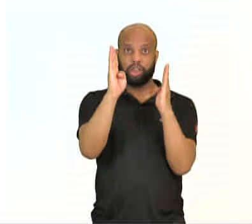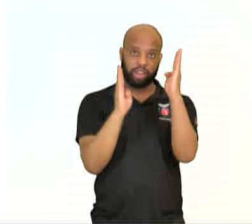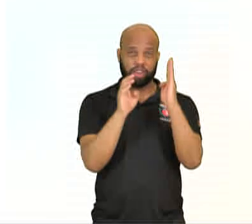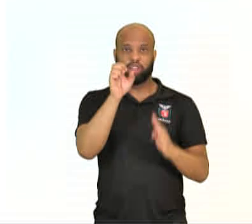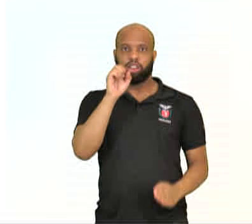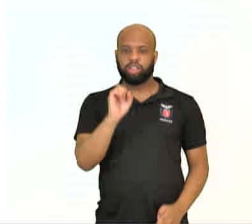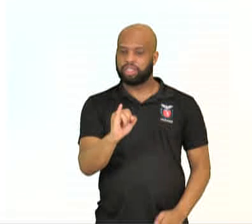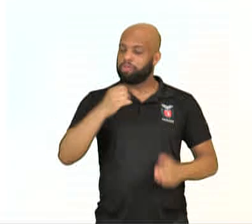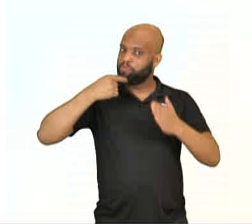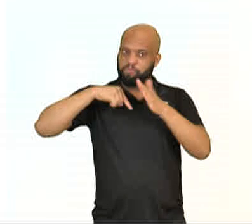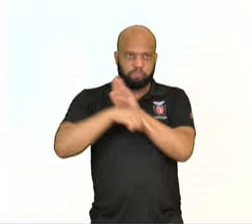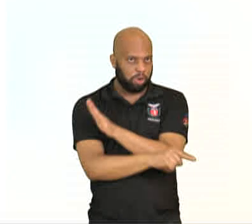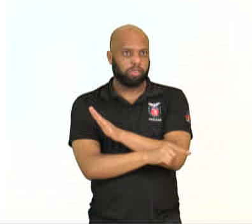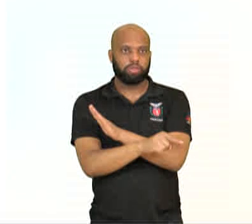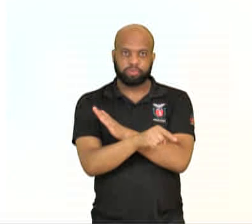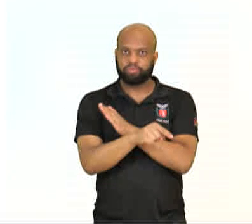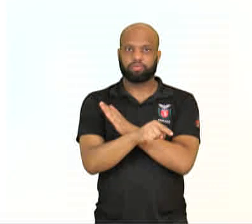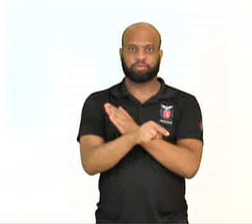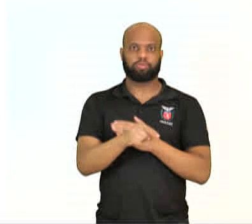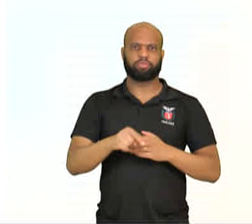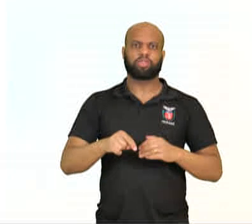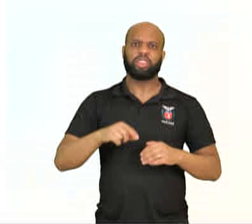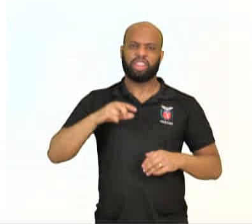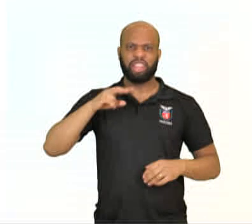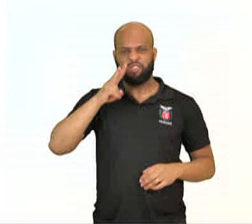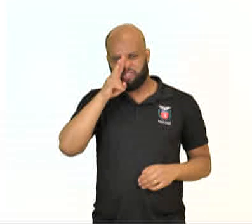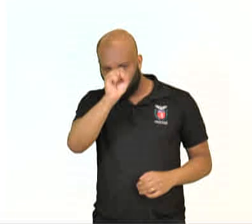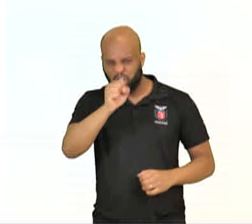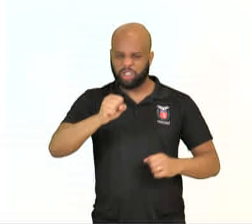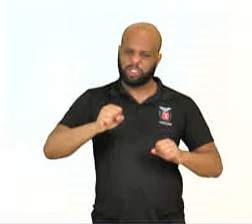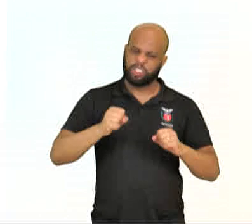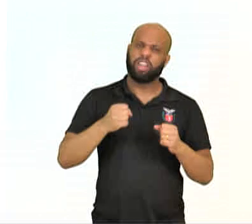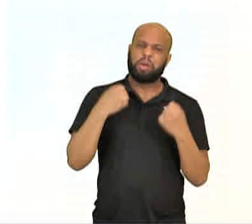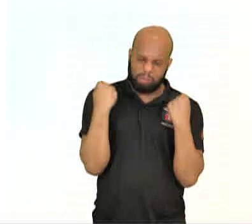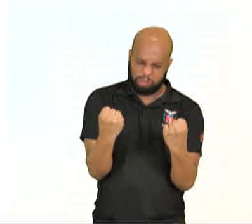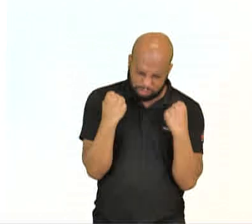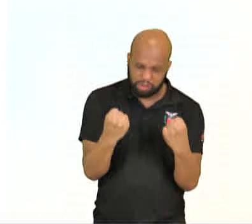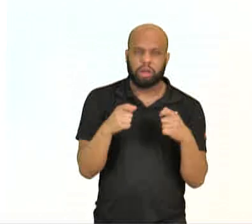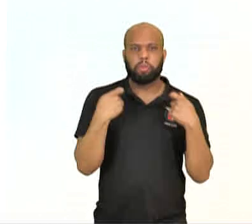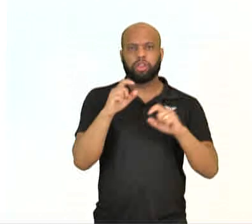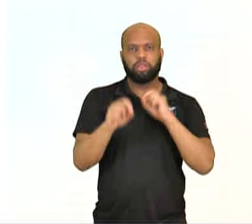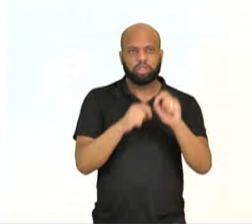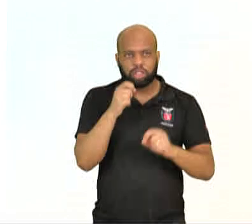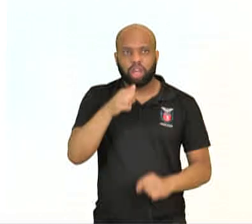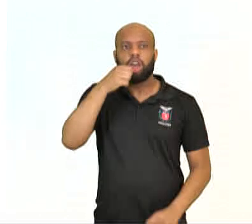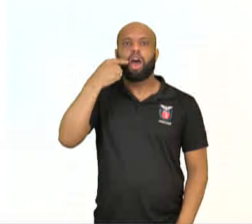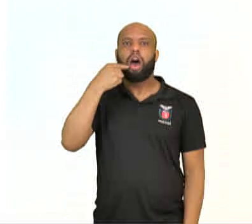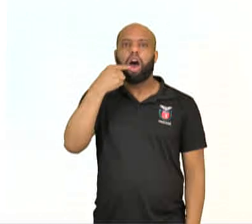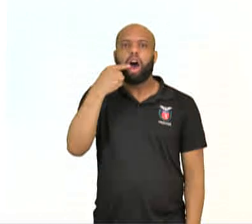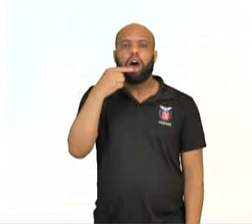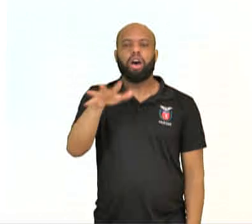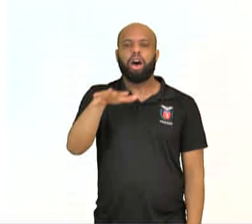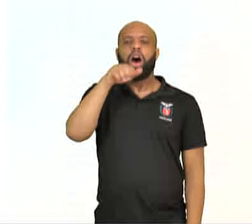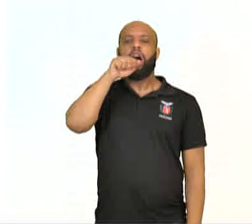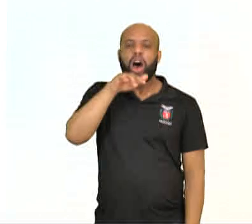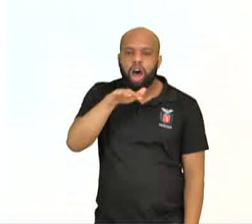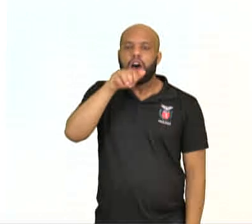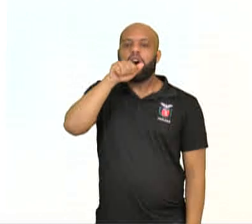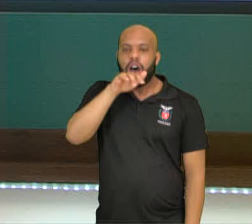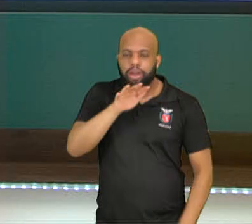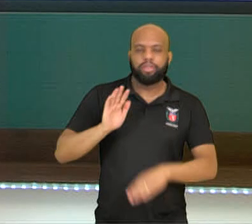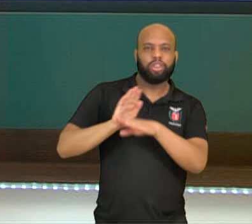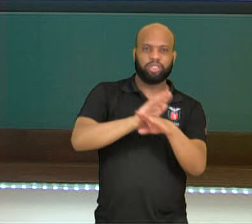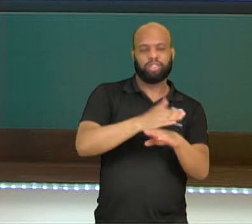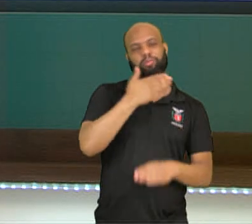mais intensos, o nariz não é capaz de atender a ventilação sozinho. Neste caso, utilizamos a boca para ajudar. E é aquele contexto